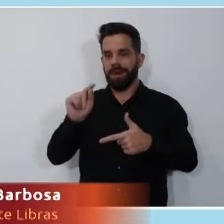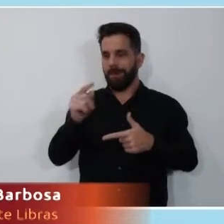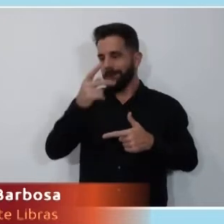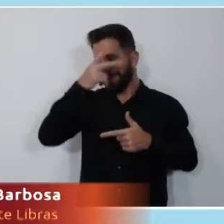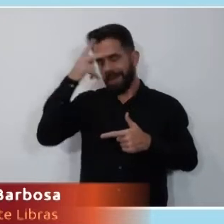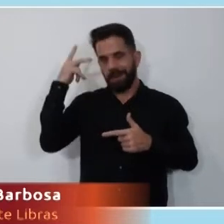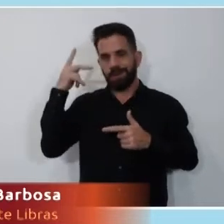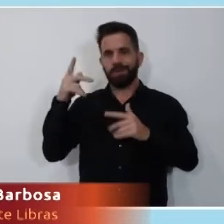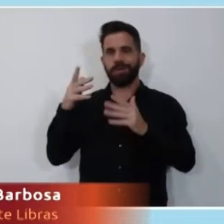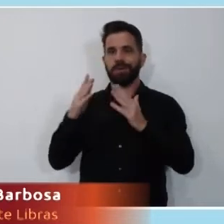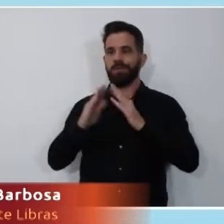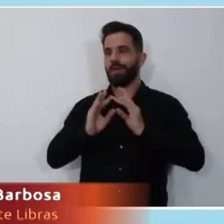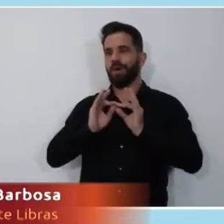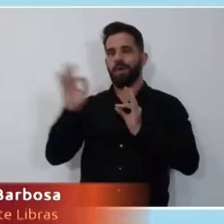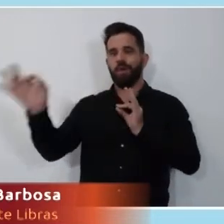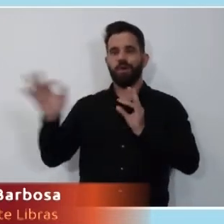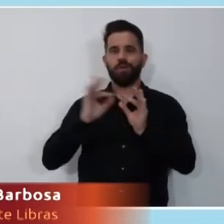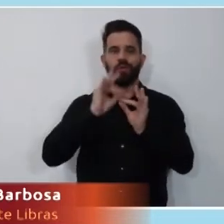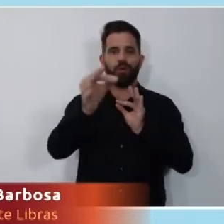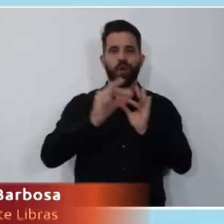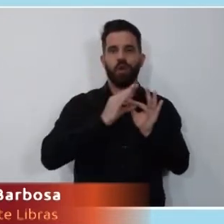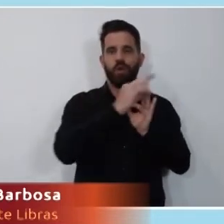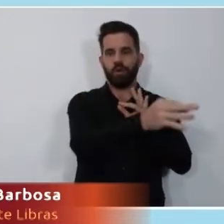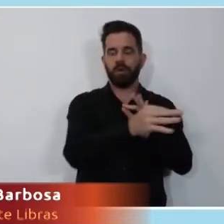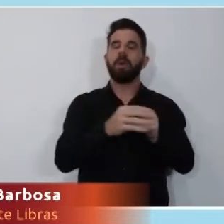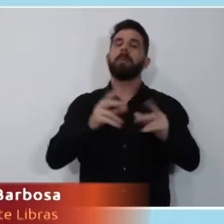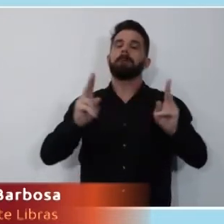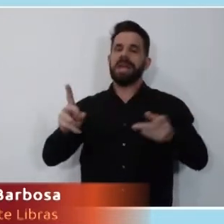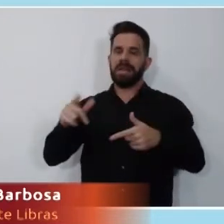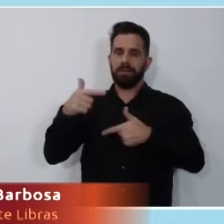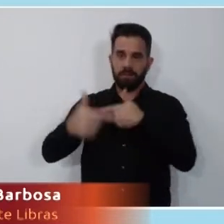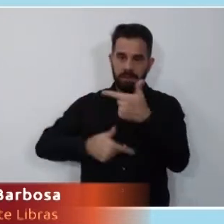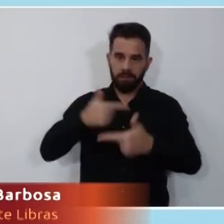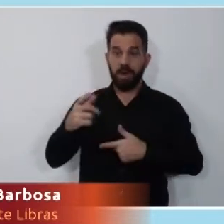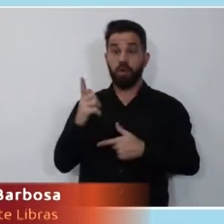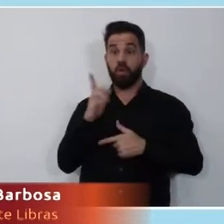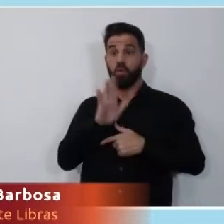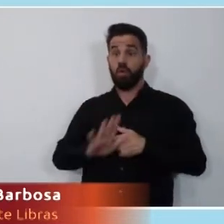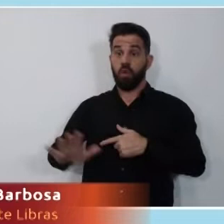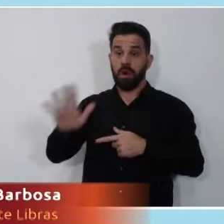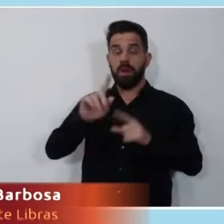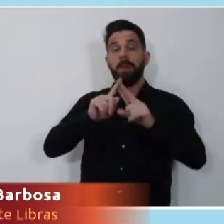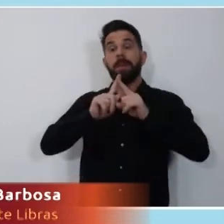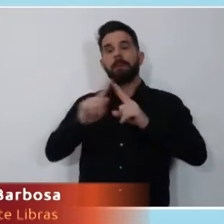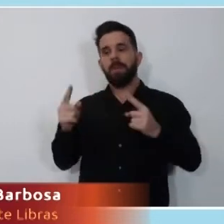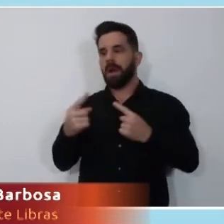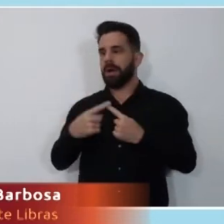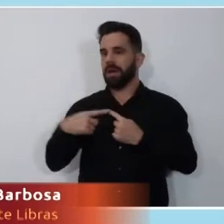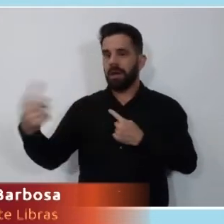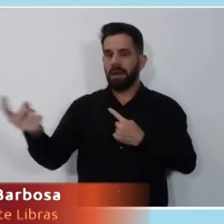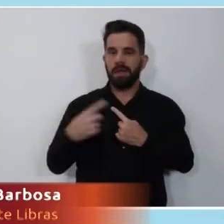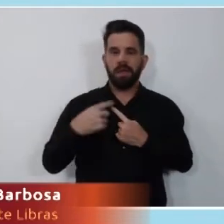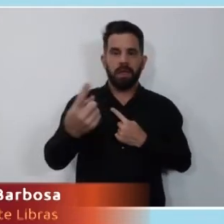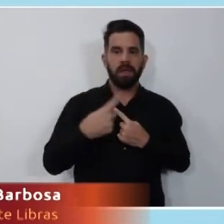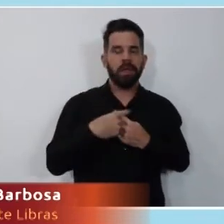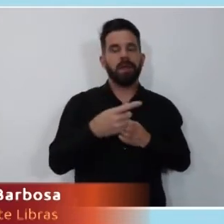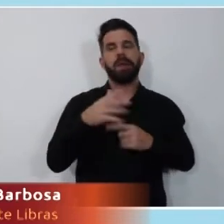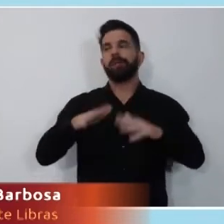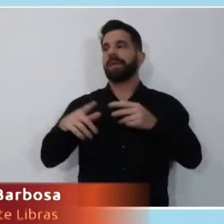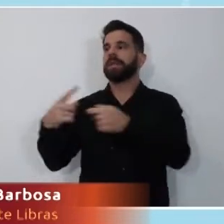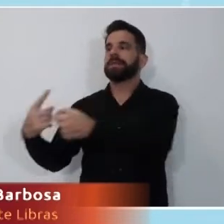da maioria dos trabalhos ainda sigue sendo Goiânia, e nós temos muitos deslocamentos diários de pessoas que vêm de outras